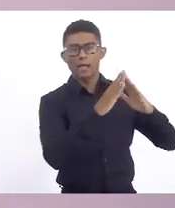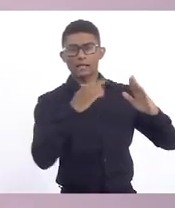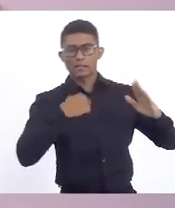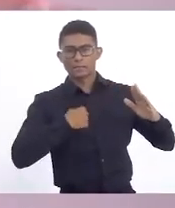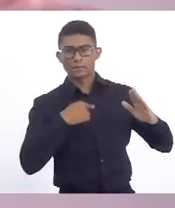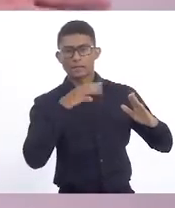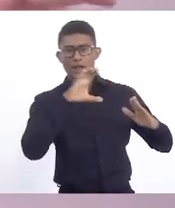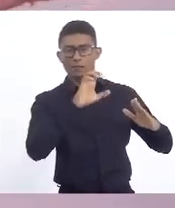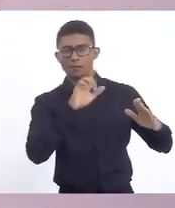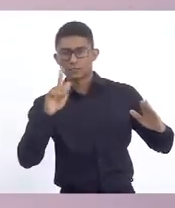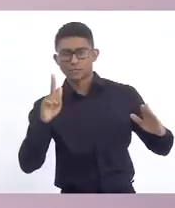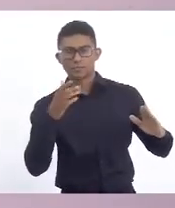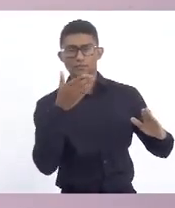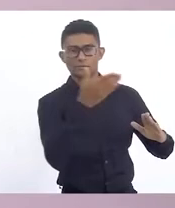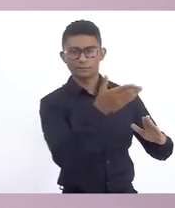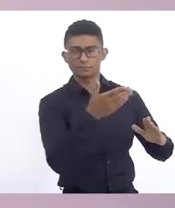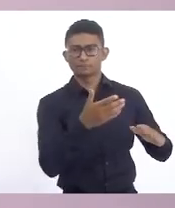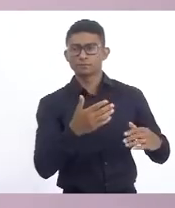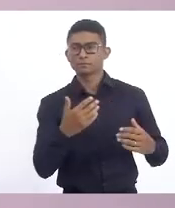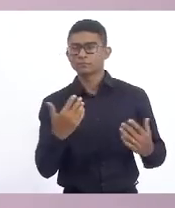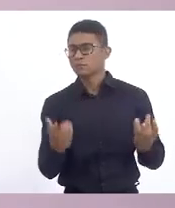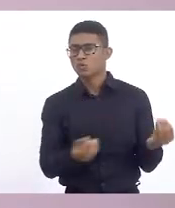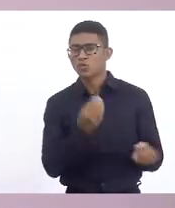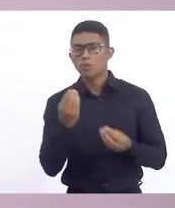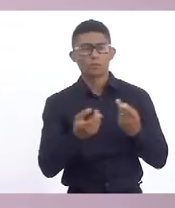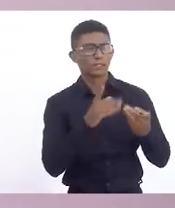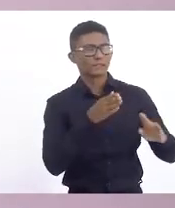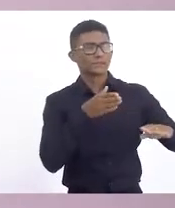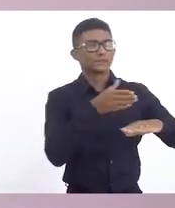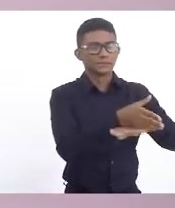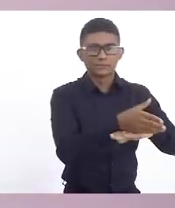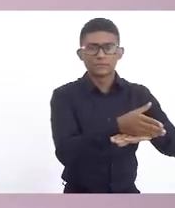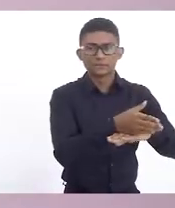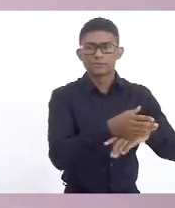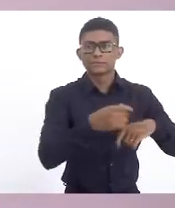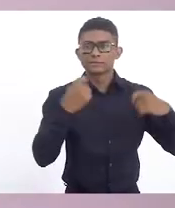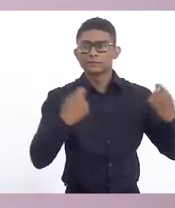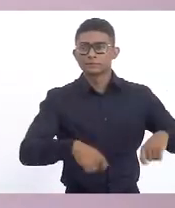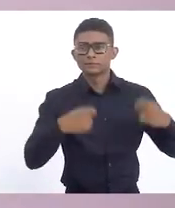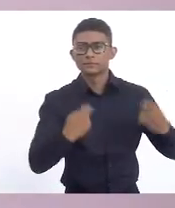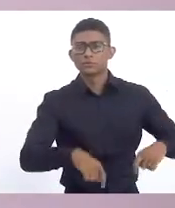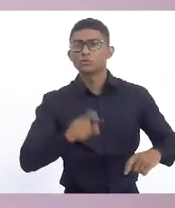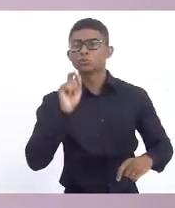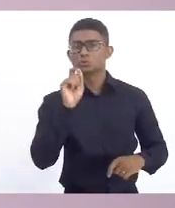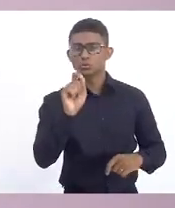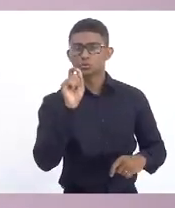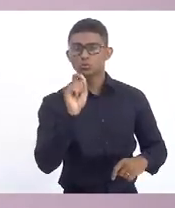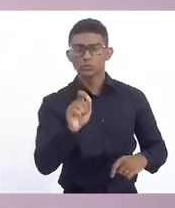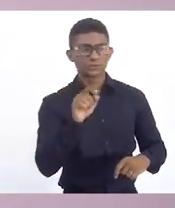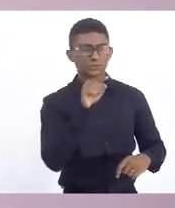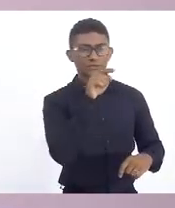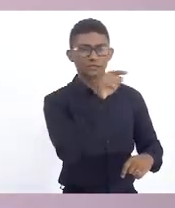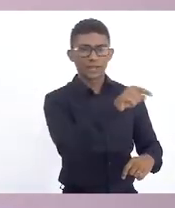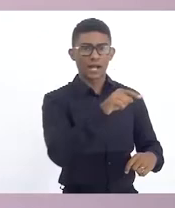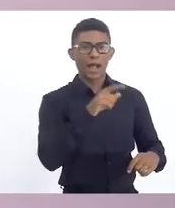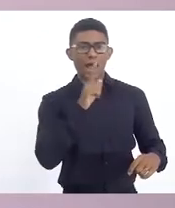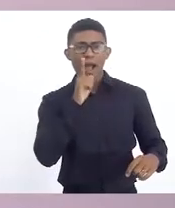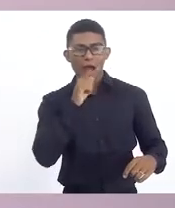desde que eu era pequena. Para você entrar dentro da elevatória do Lameirão, você é obrigado a abrir a tampa e deixar quase que 6 horas, para depois você